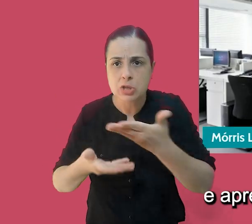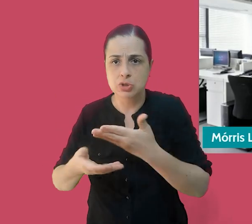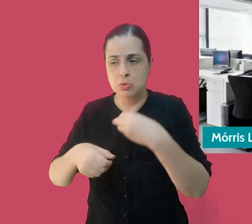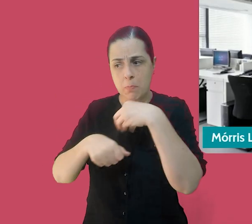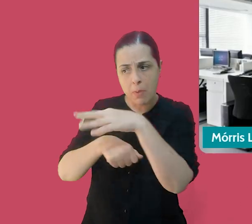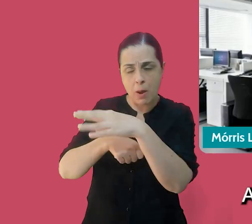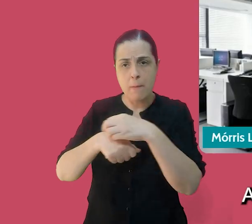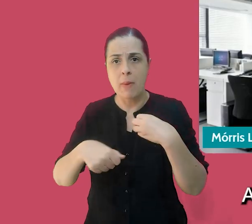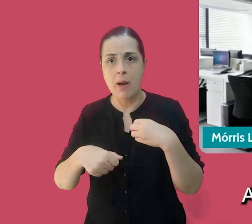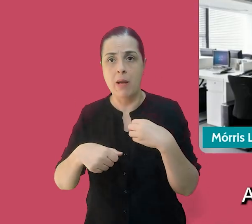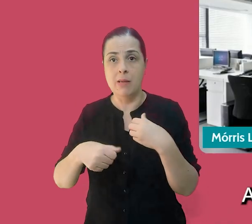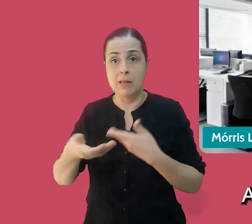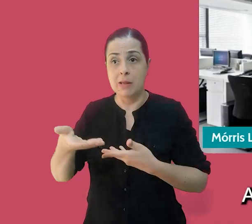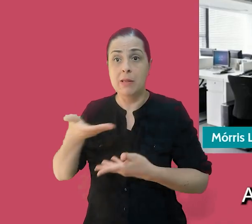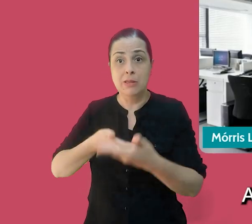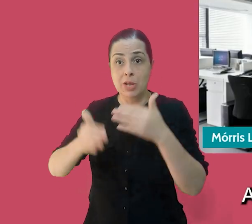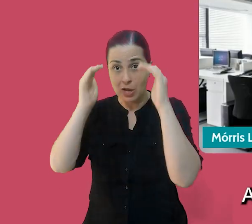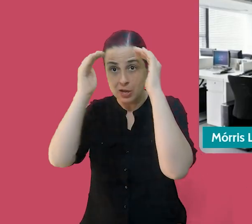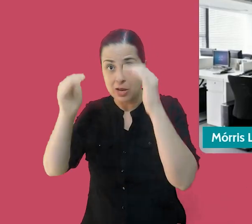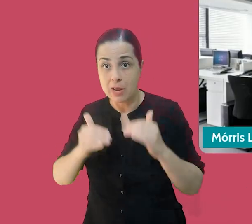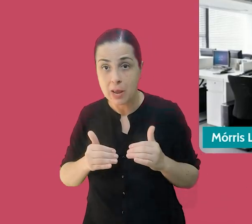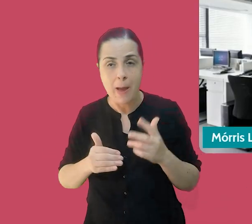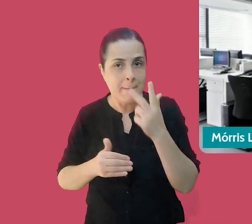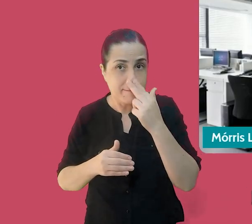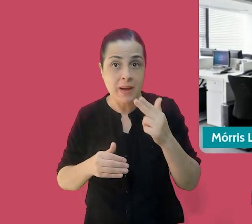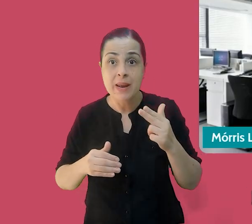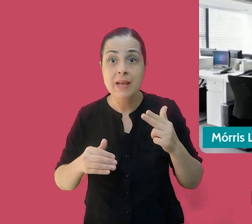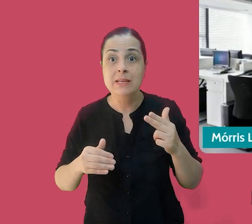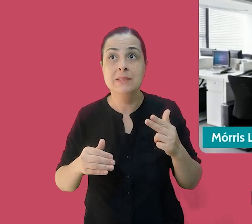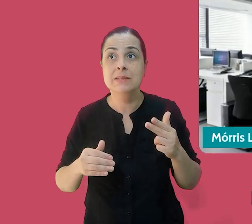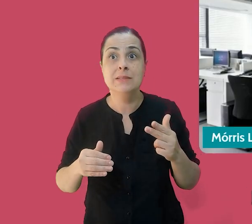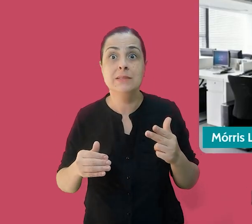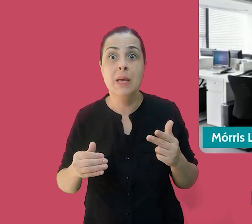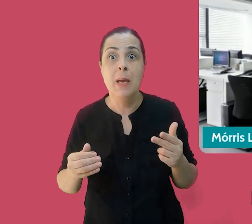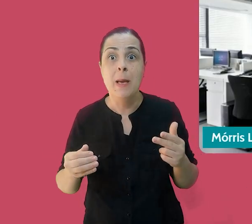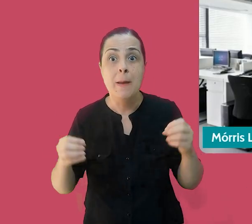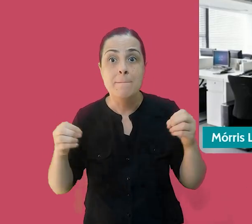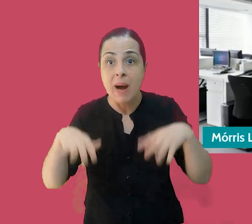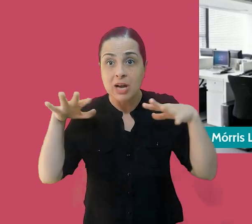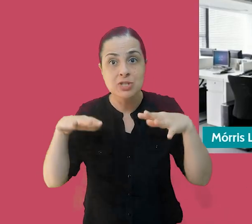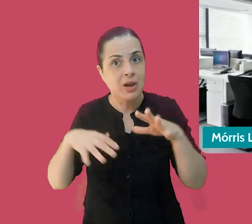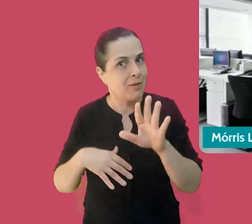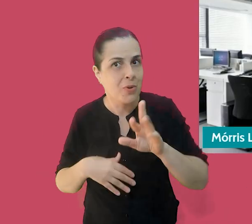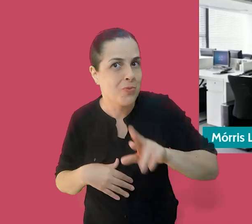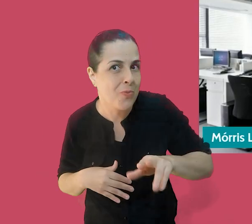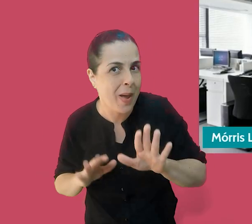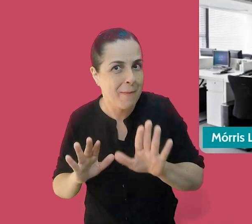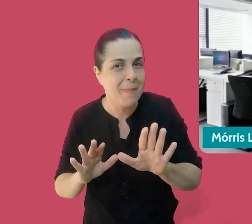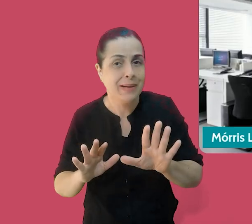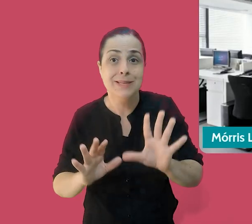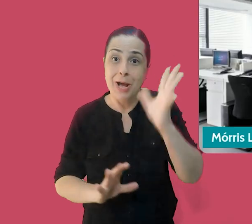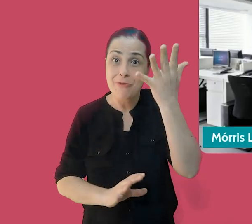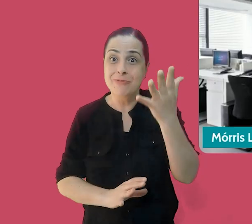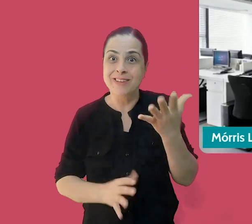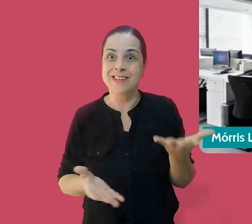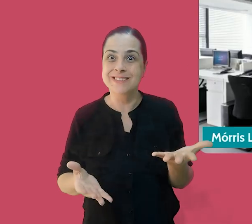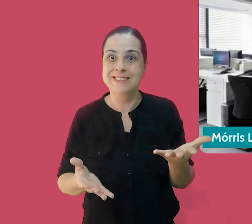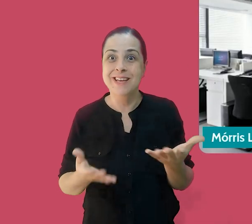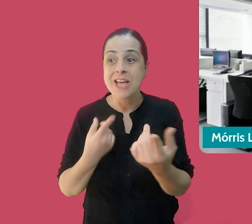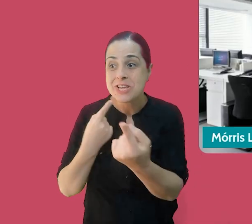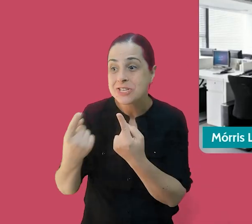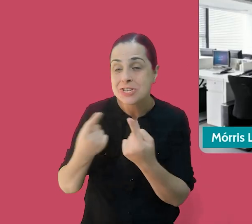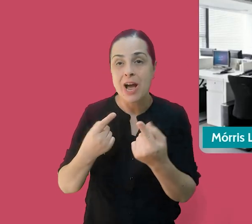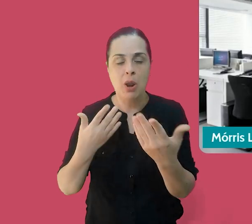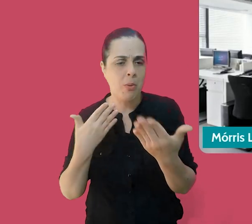as outras, aí a mágica acontece, né? Não é mágica, mas acontece realmente essa riqueza da troca, do diálogo geracional.